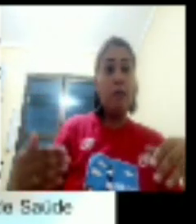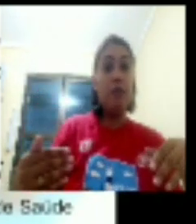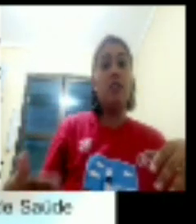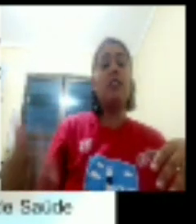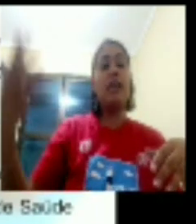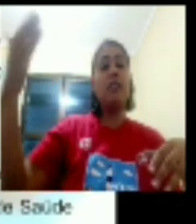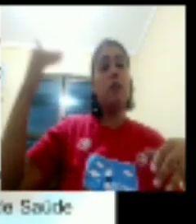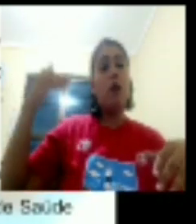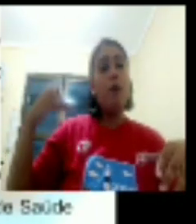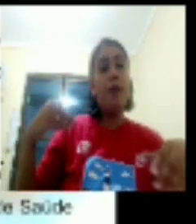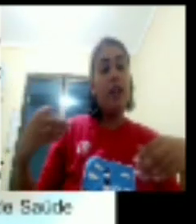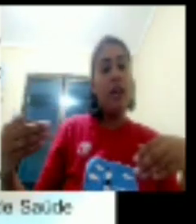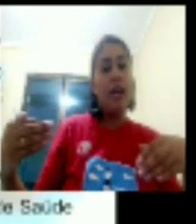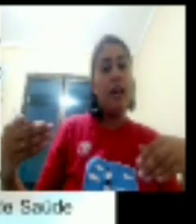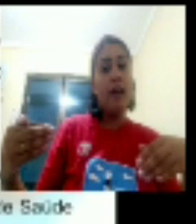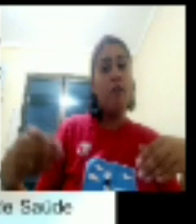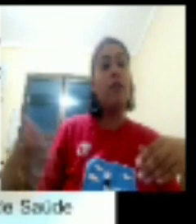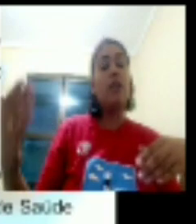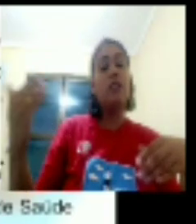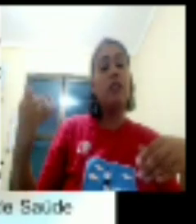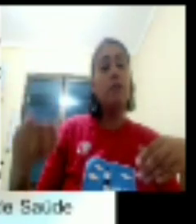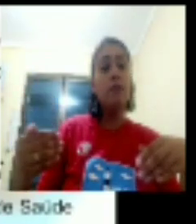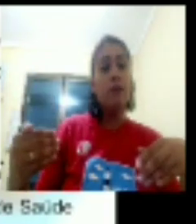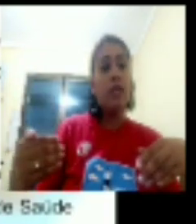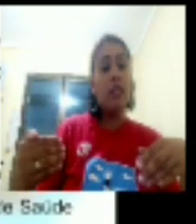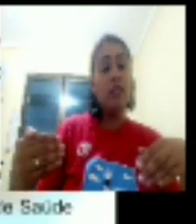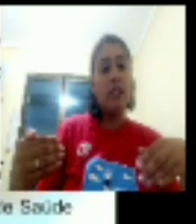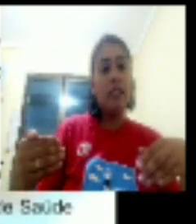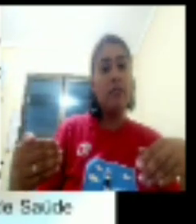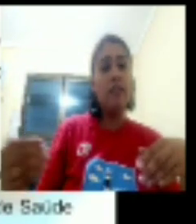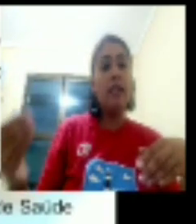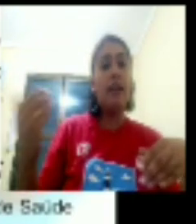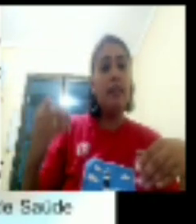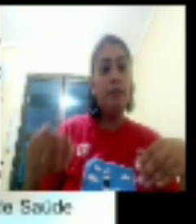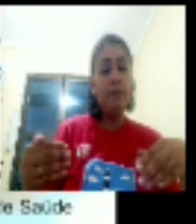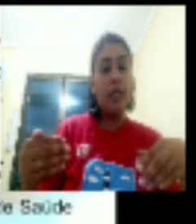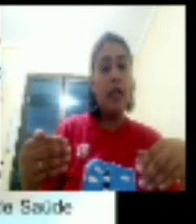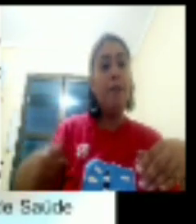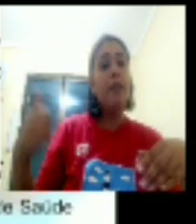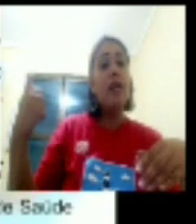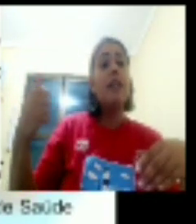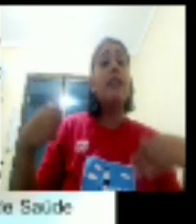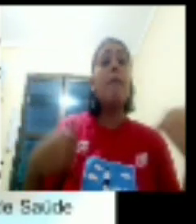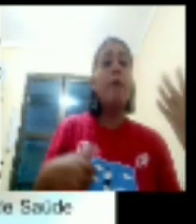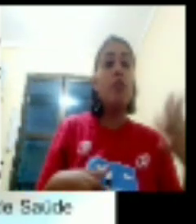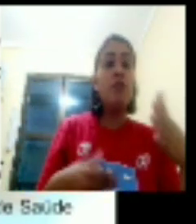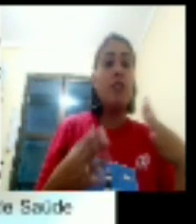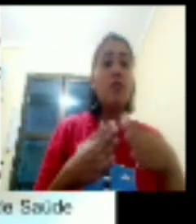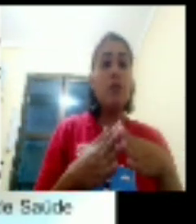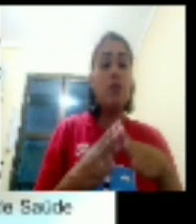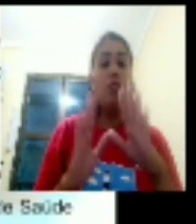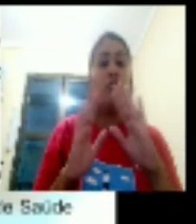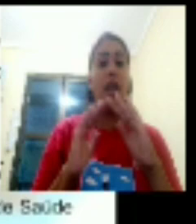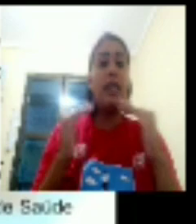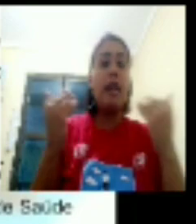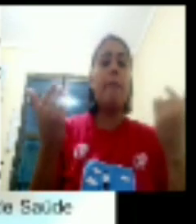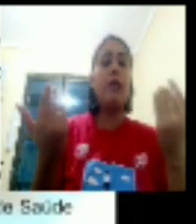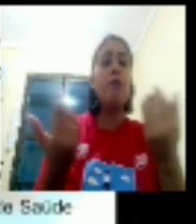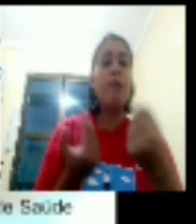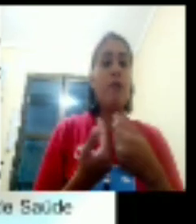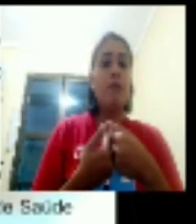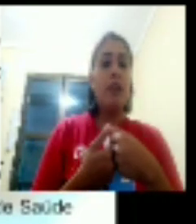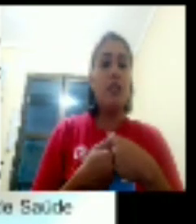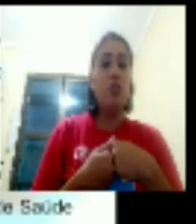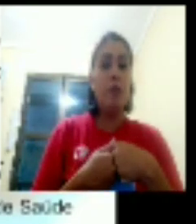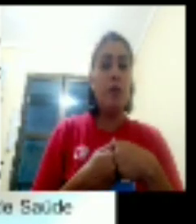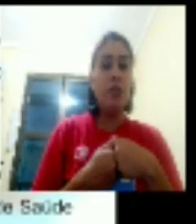o INAMPS, que era só para quem era realmente, quem tinha carteira assinada, tá? Depois vem o SUDES, que aí abriu